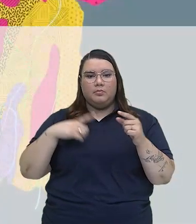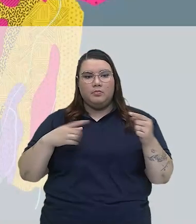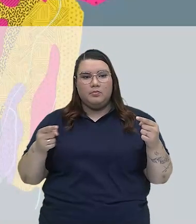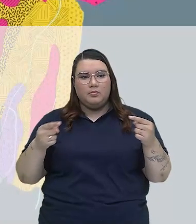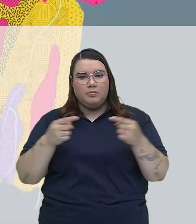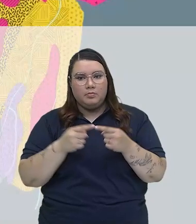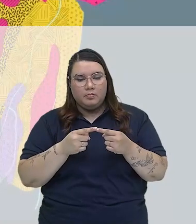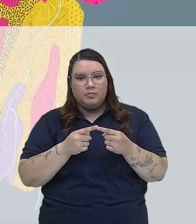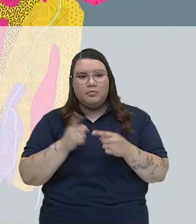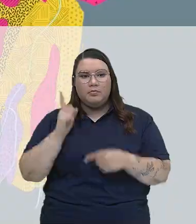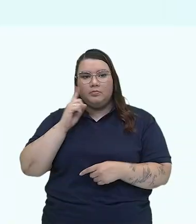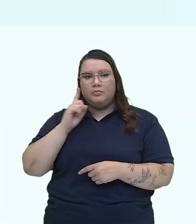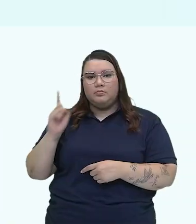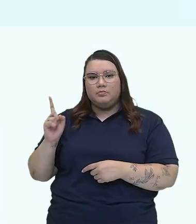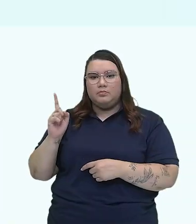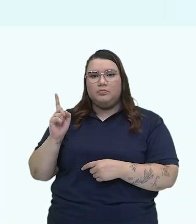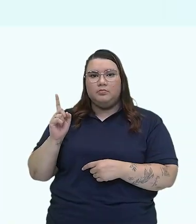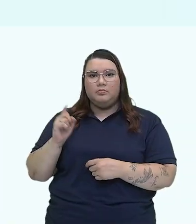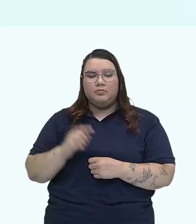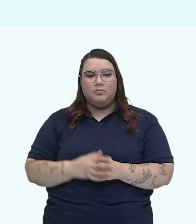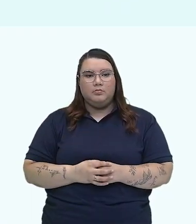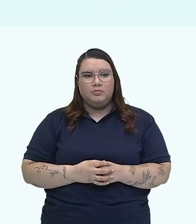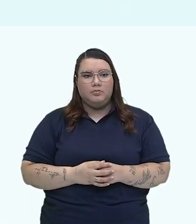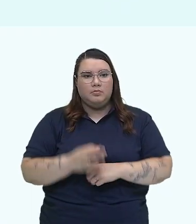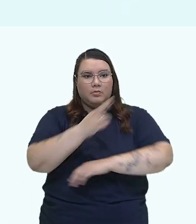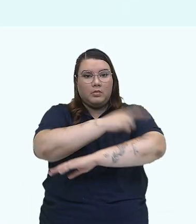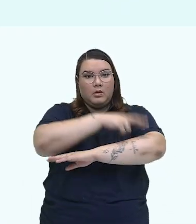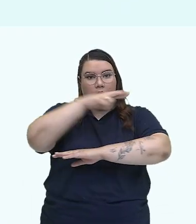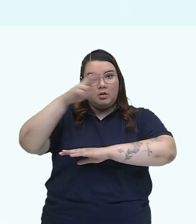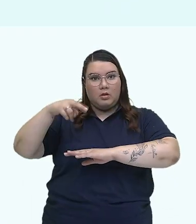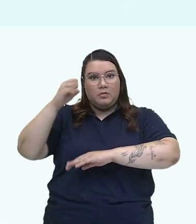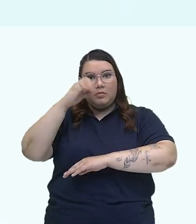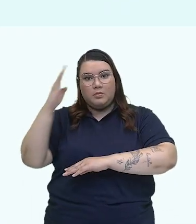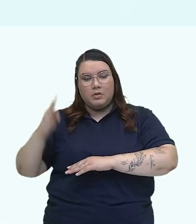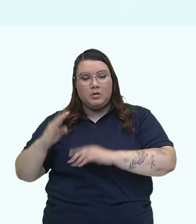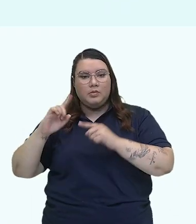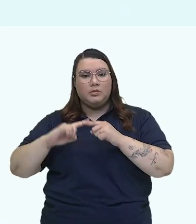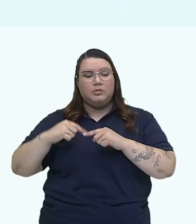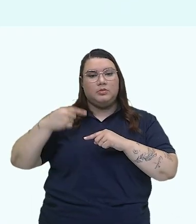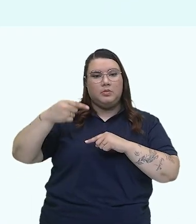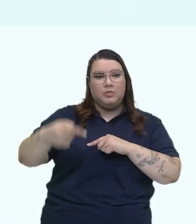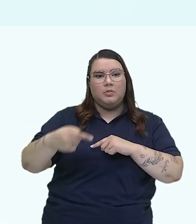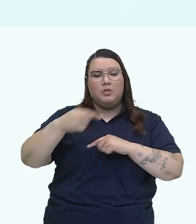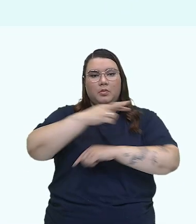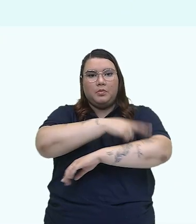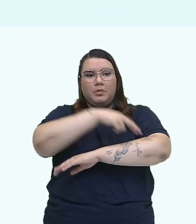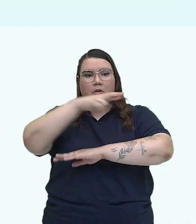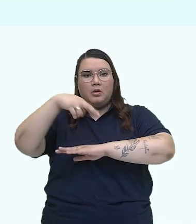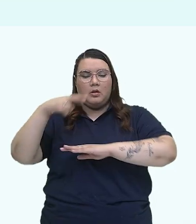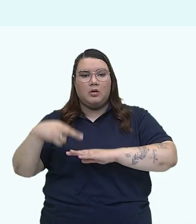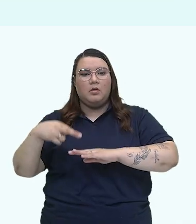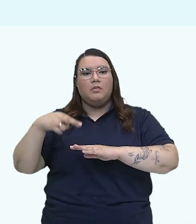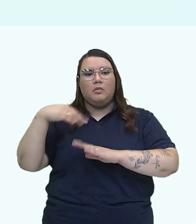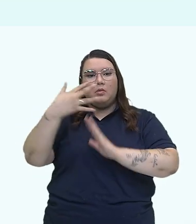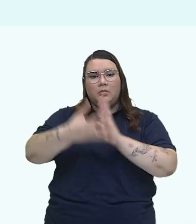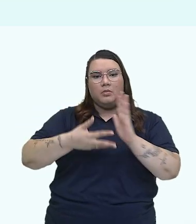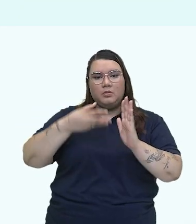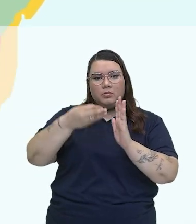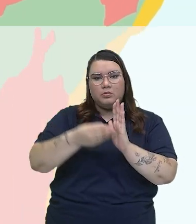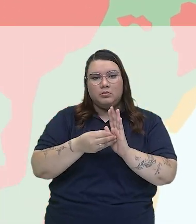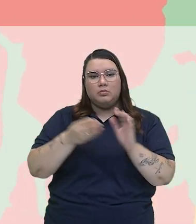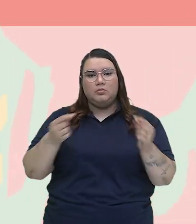e as depressões, e o relevo brasileiro, e depois nós temos o relevo amazônico aí que